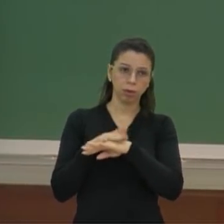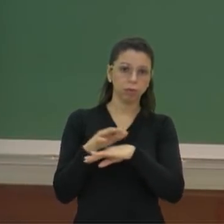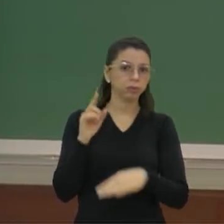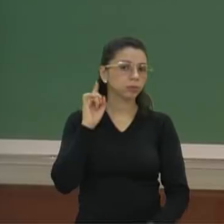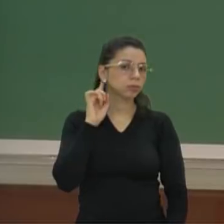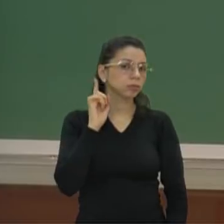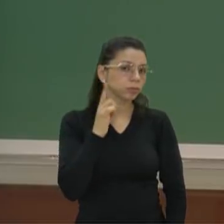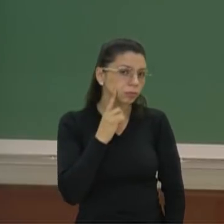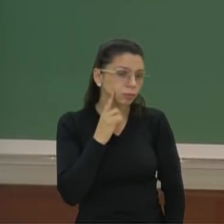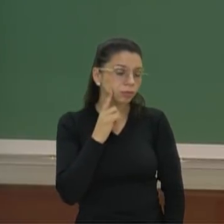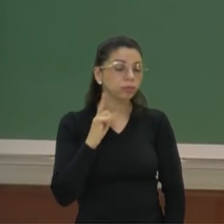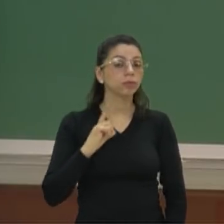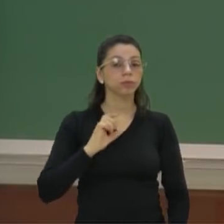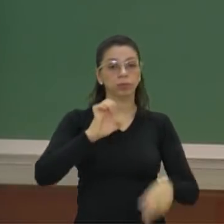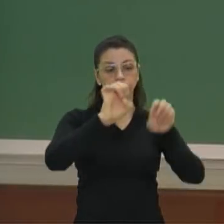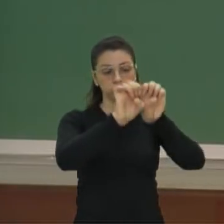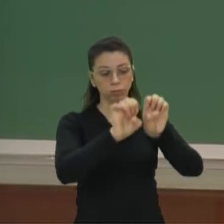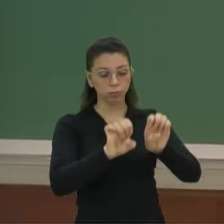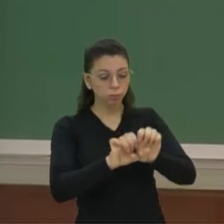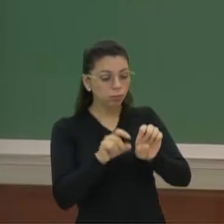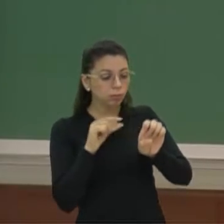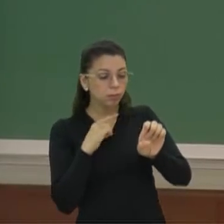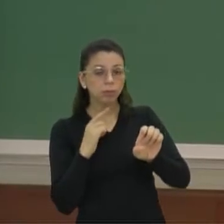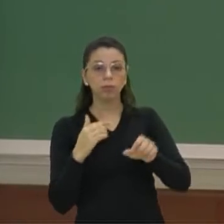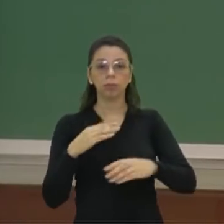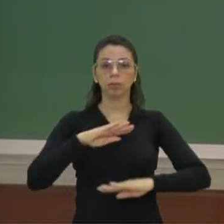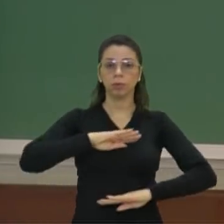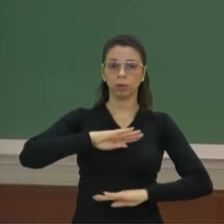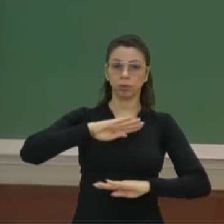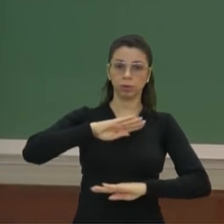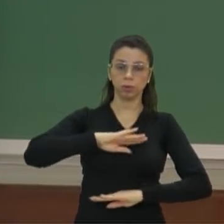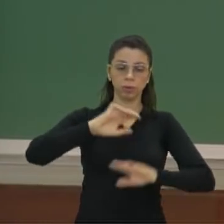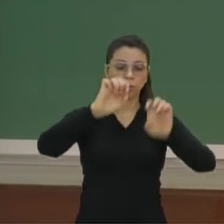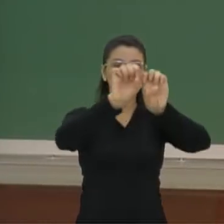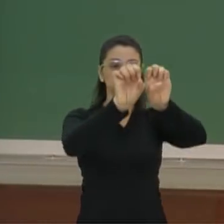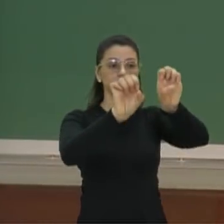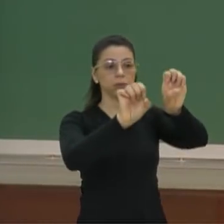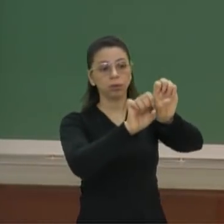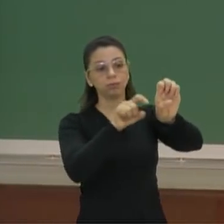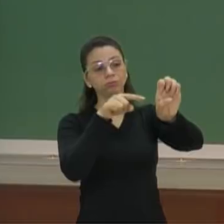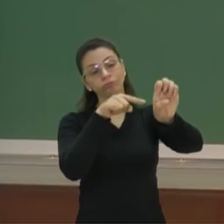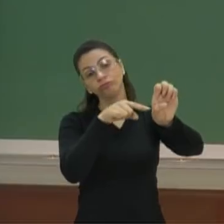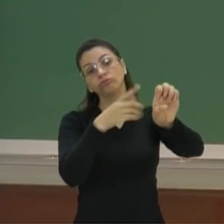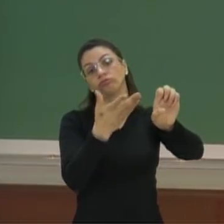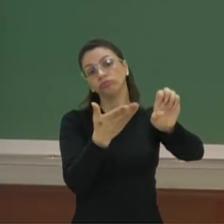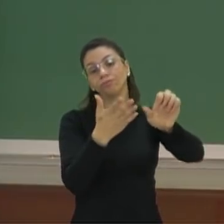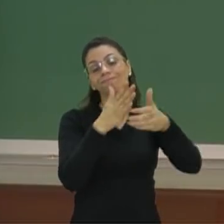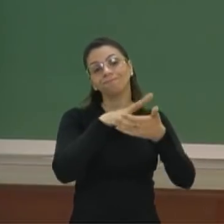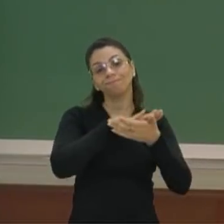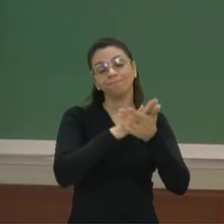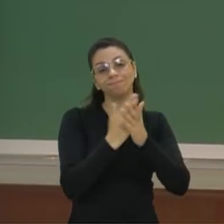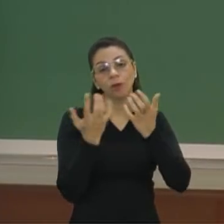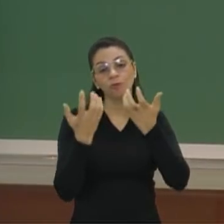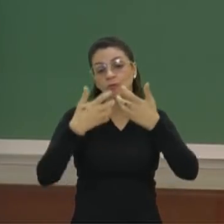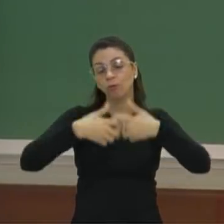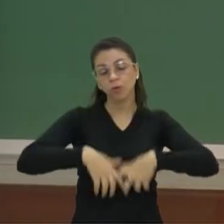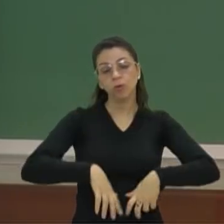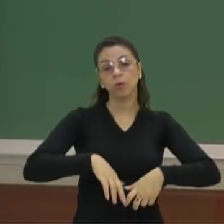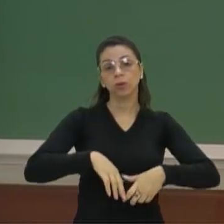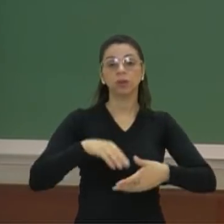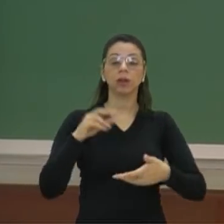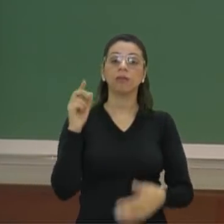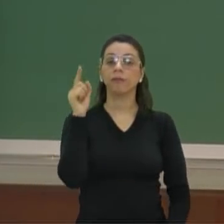as estruturas. Só que tem momentos que essas estruturas, infelizmente, não funcionam da melhor